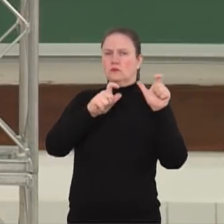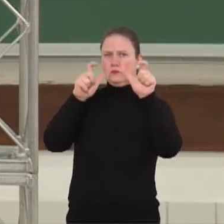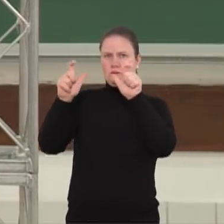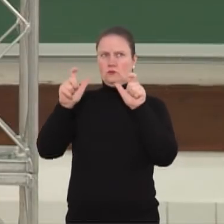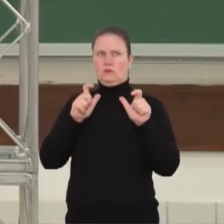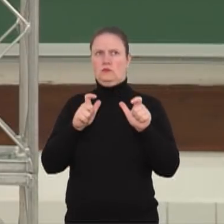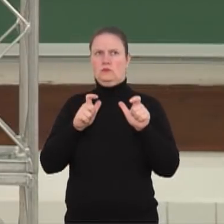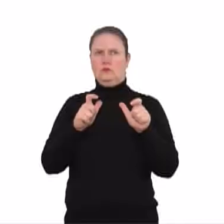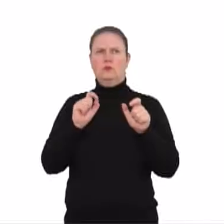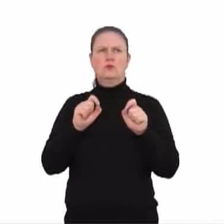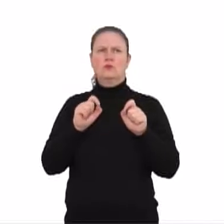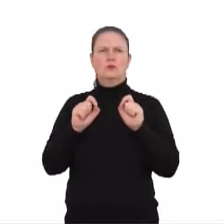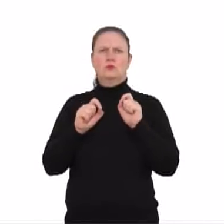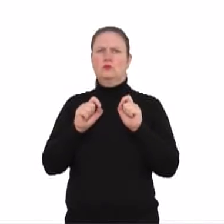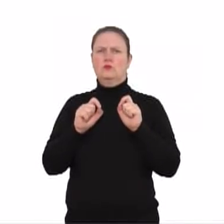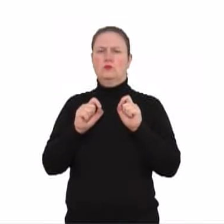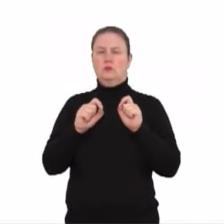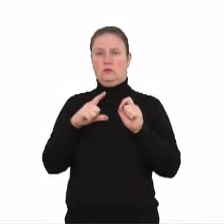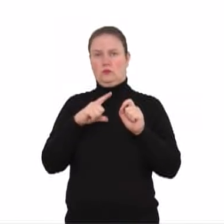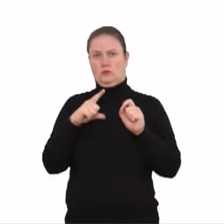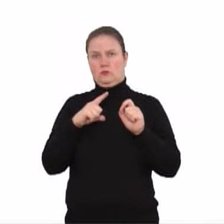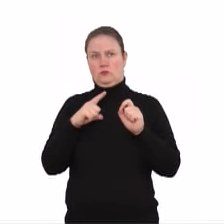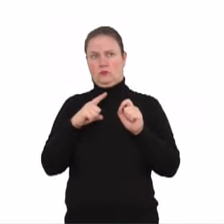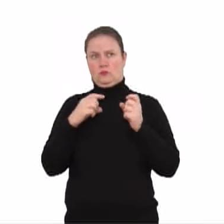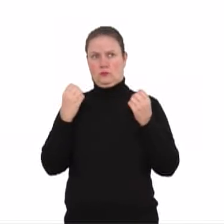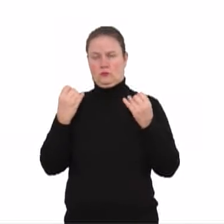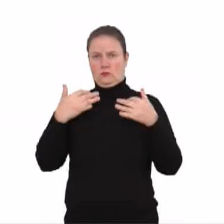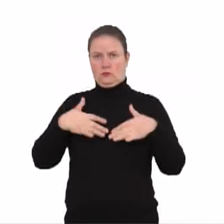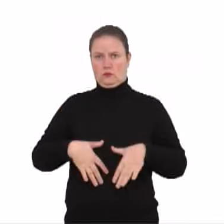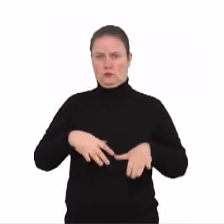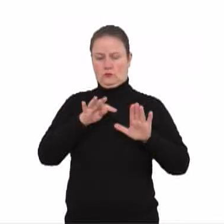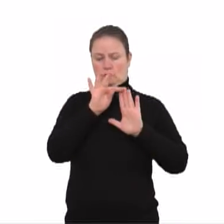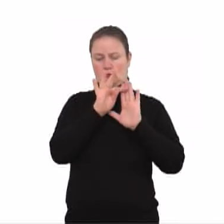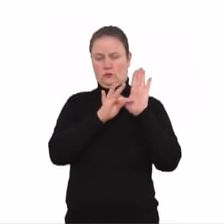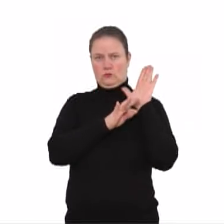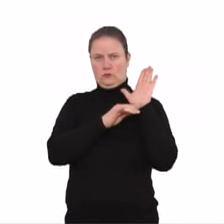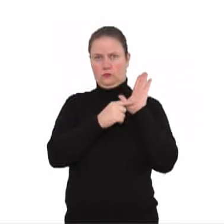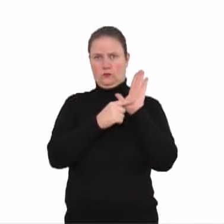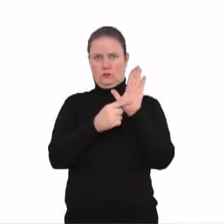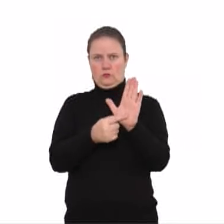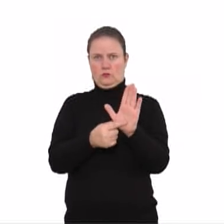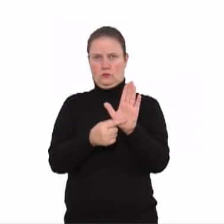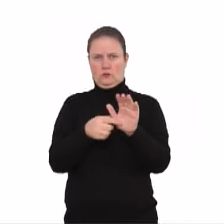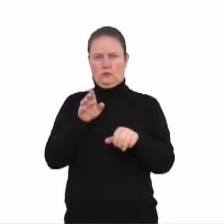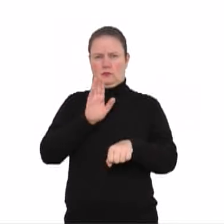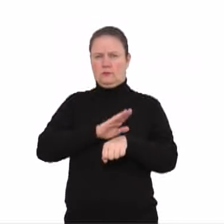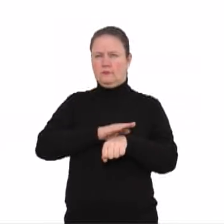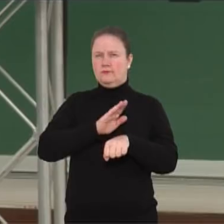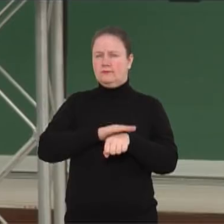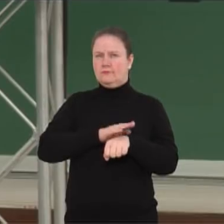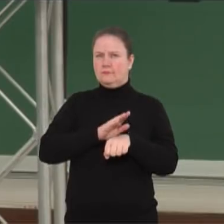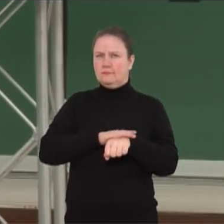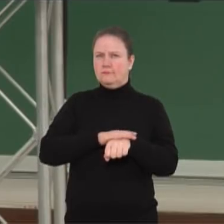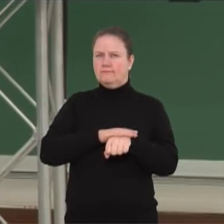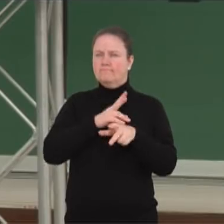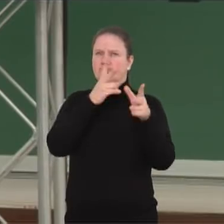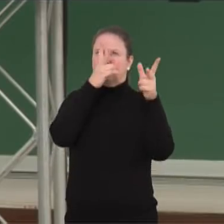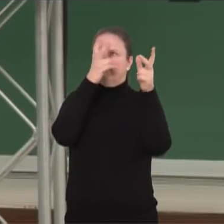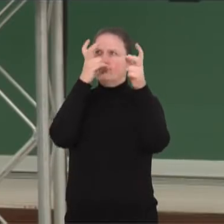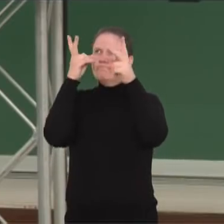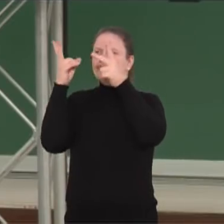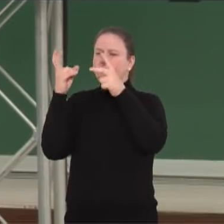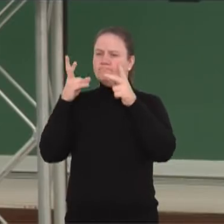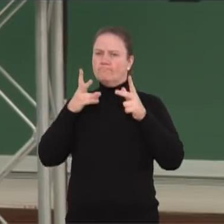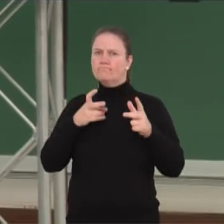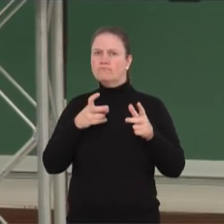Que lugares são esses? São lugares que foram falados lá no texto, tá? Eu vou dar um tempinho para que você olhe a